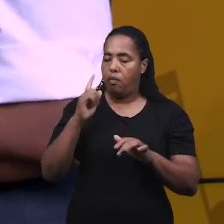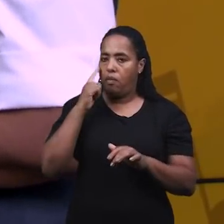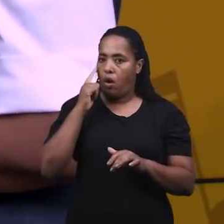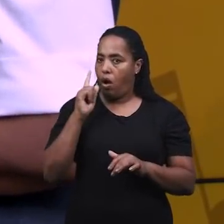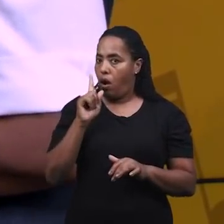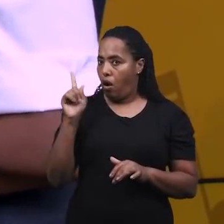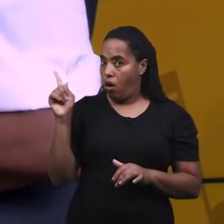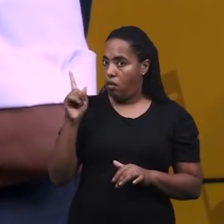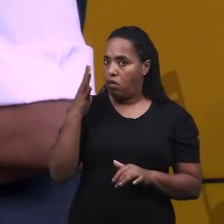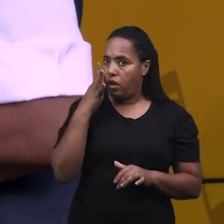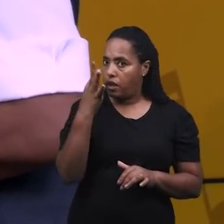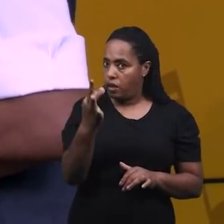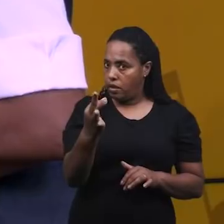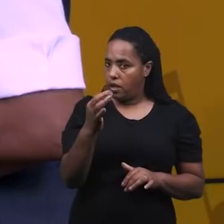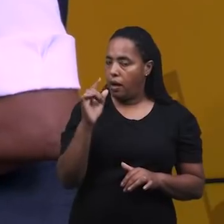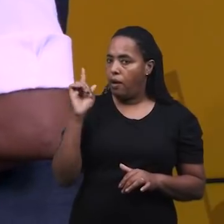notas.